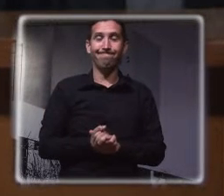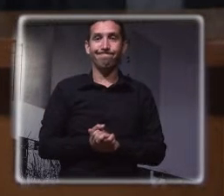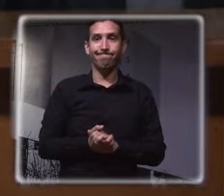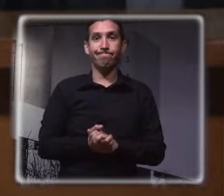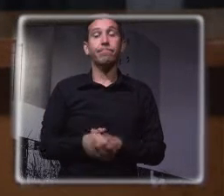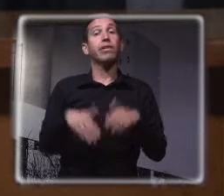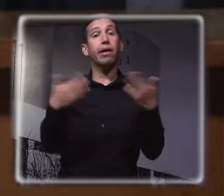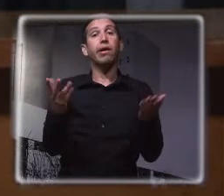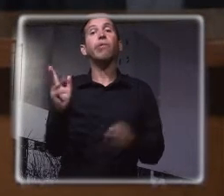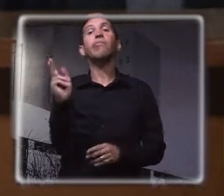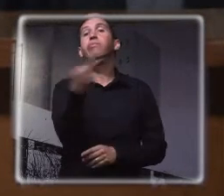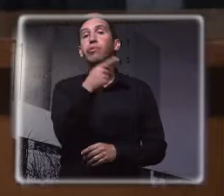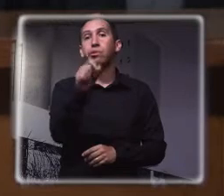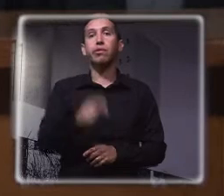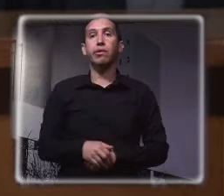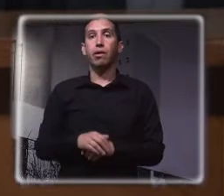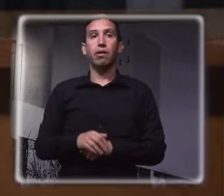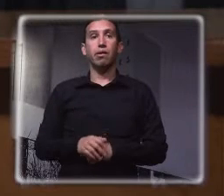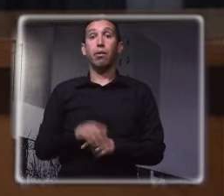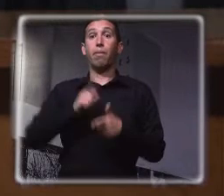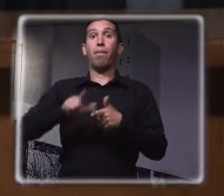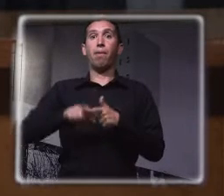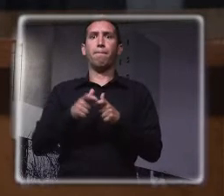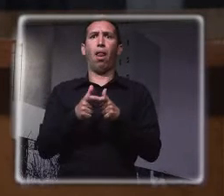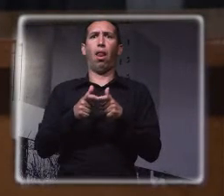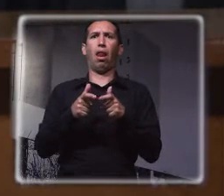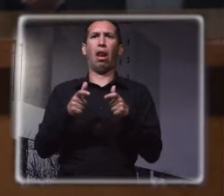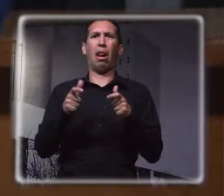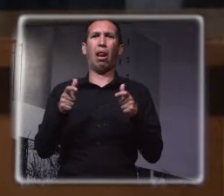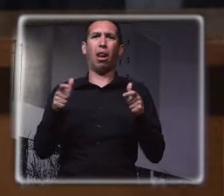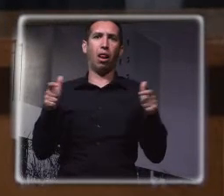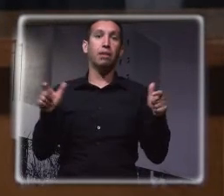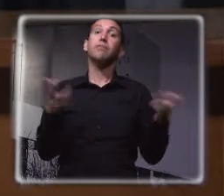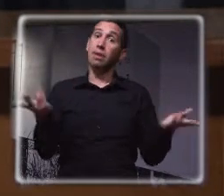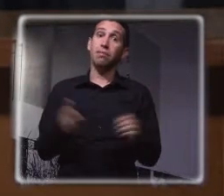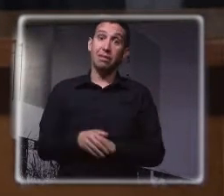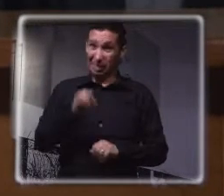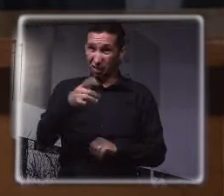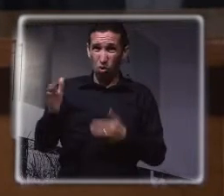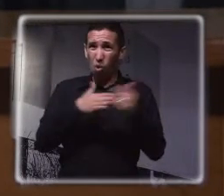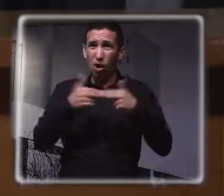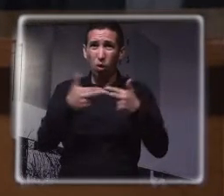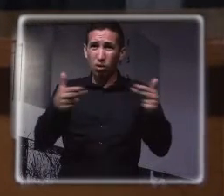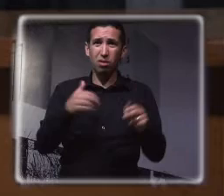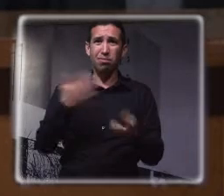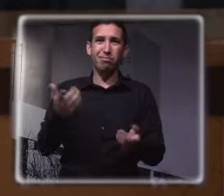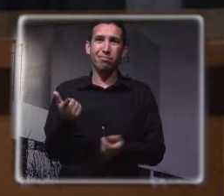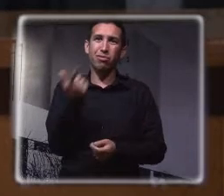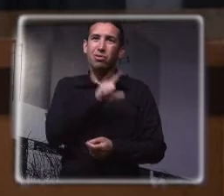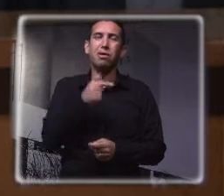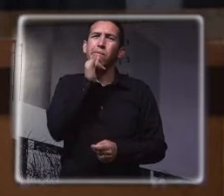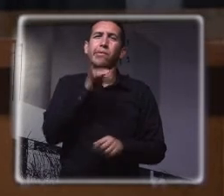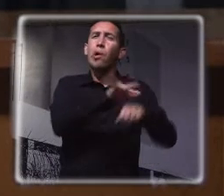necessidade. E aí, então, começa uma bola de neve, porque uma vez obtido o crédito, se surgir qualquer questão emergencial, uma